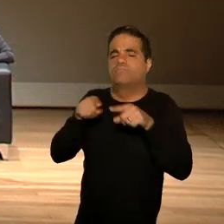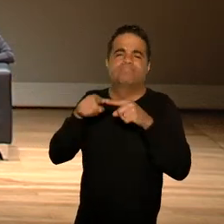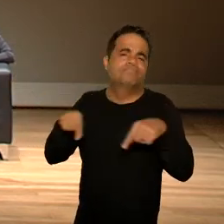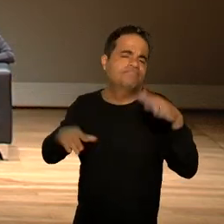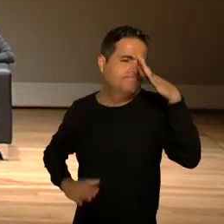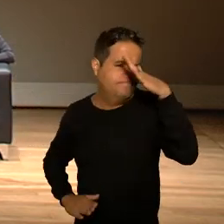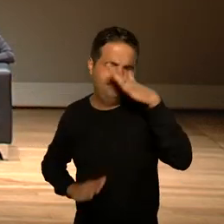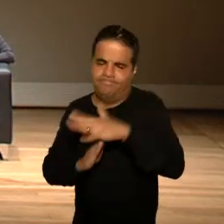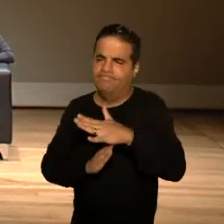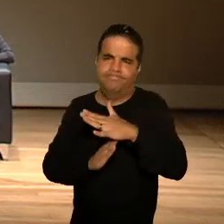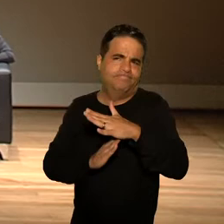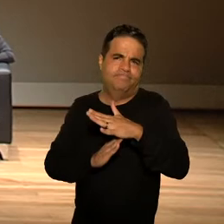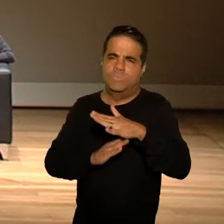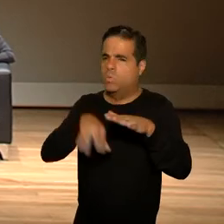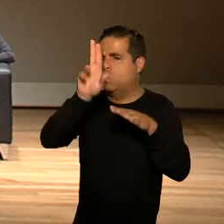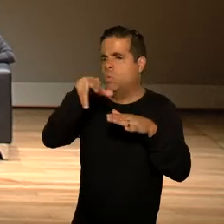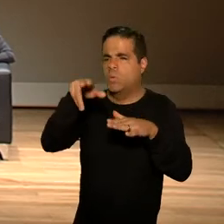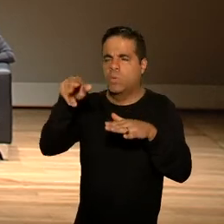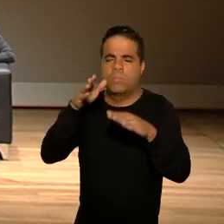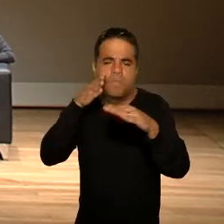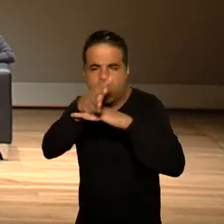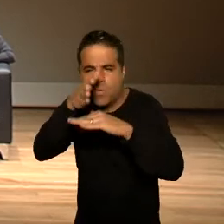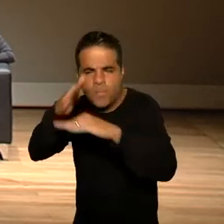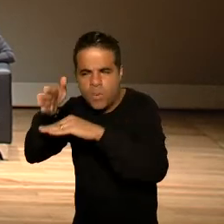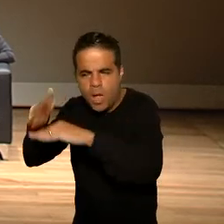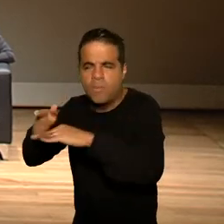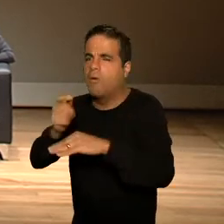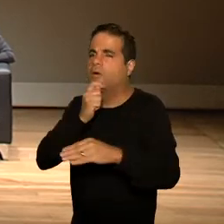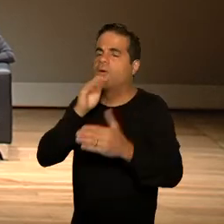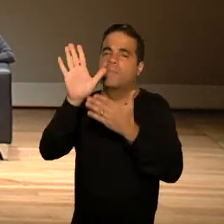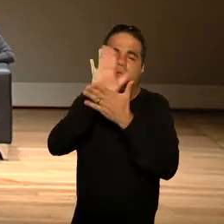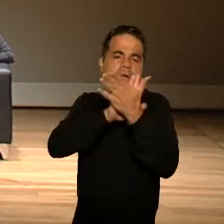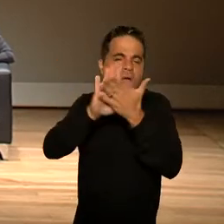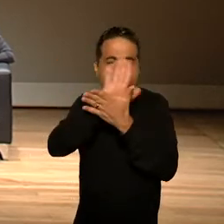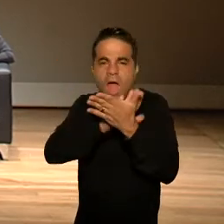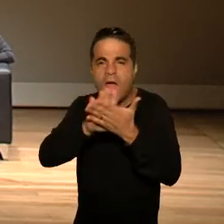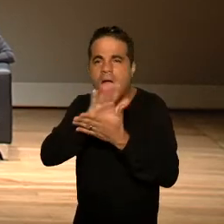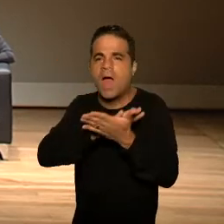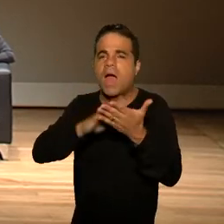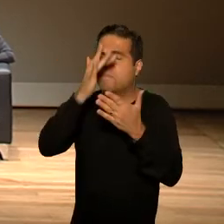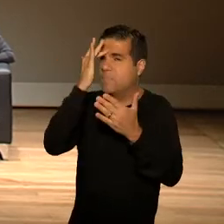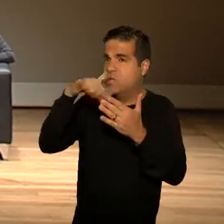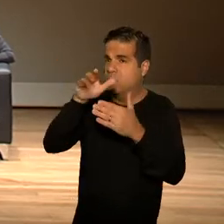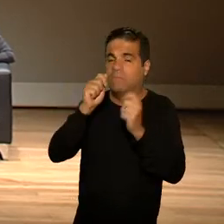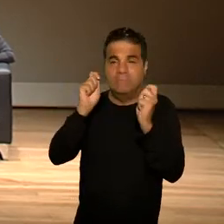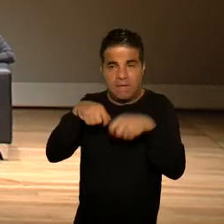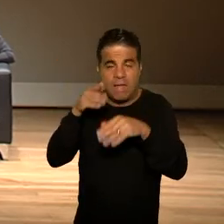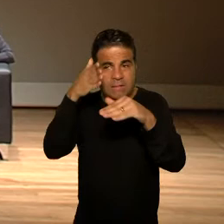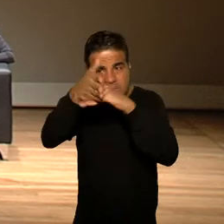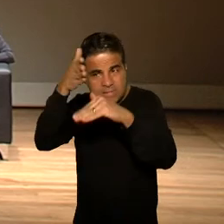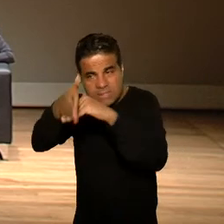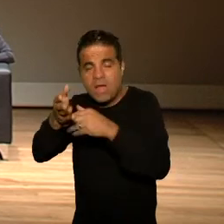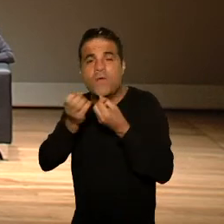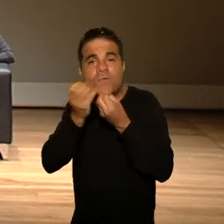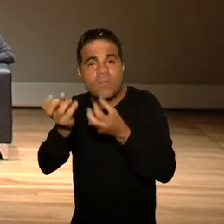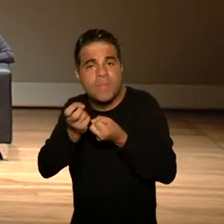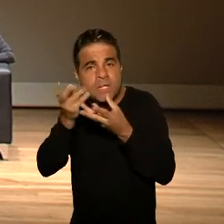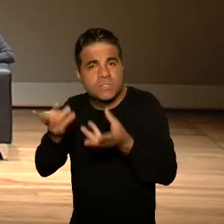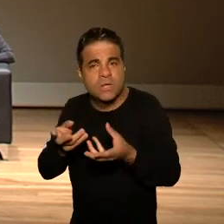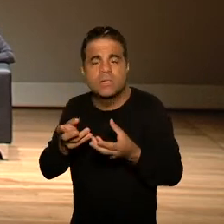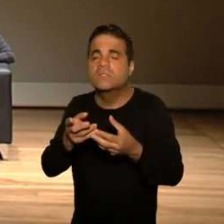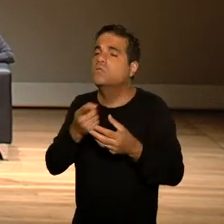limita a um intermediário a um meio para que essas pessoas acessem em determinadas informações